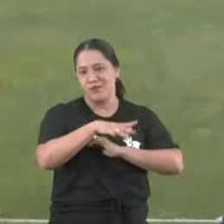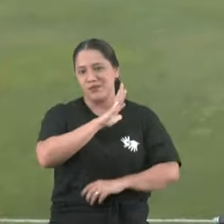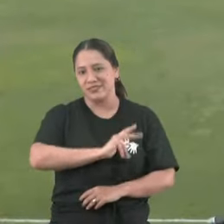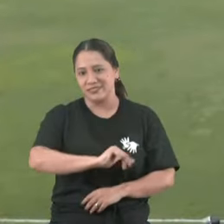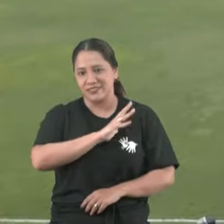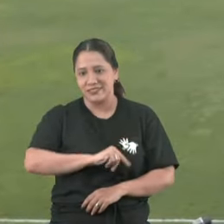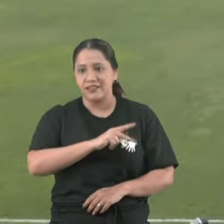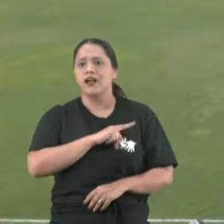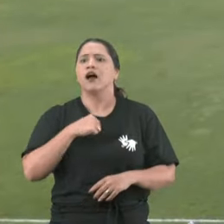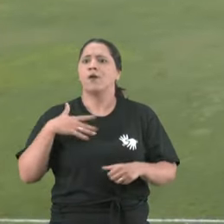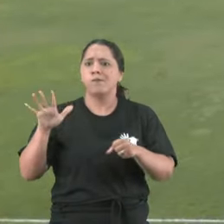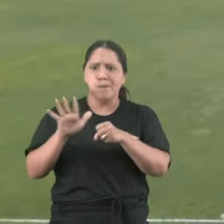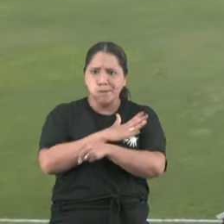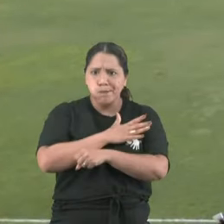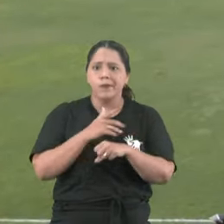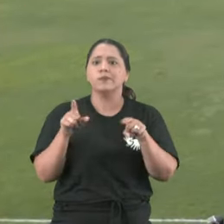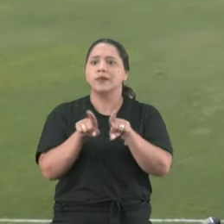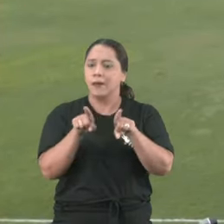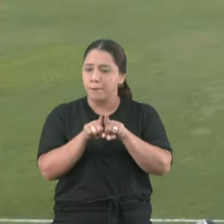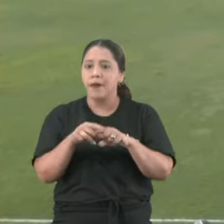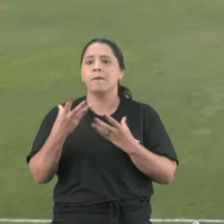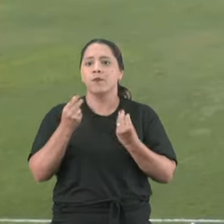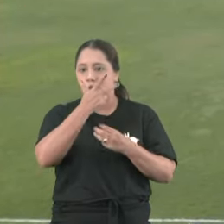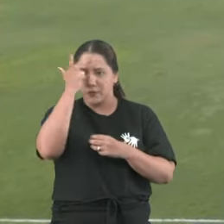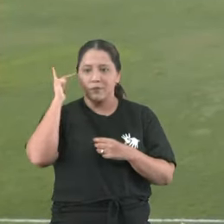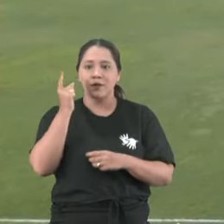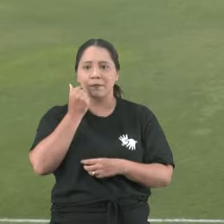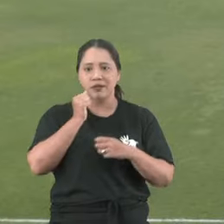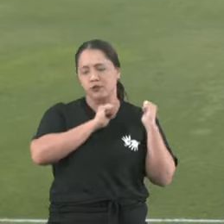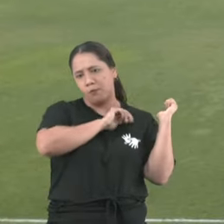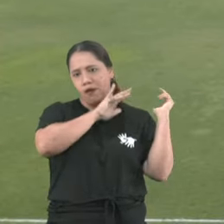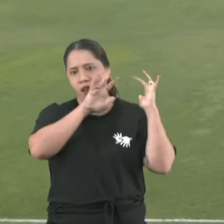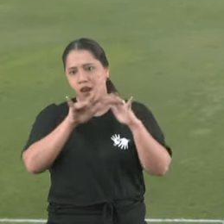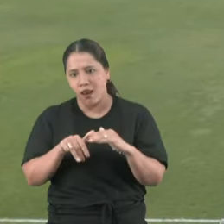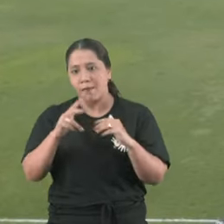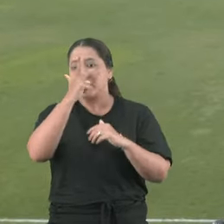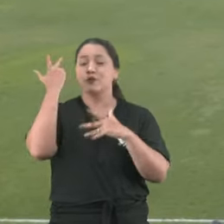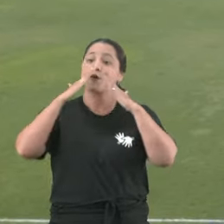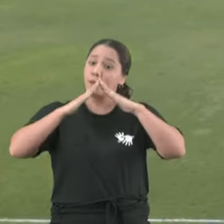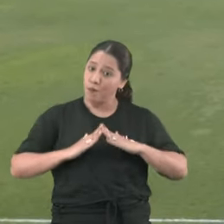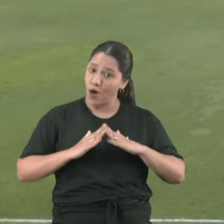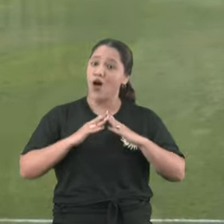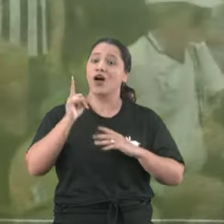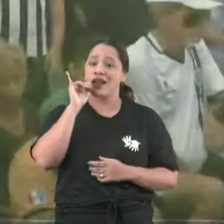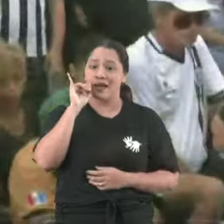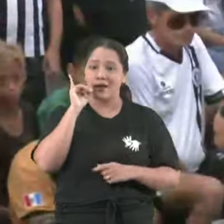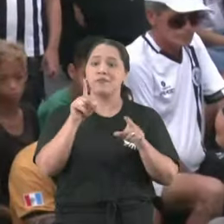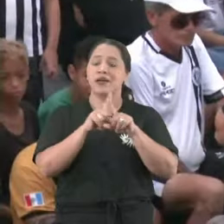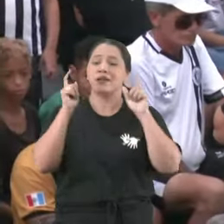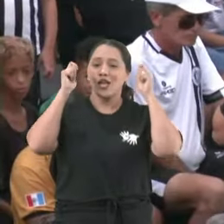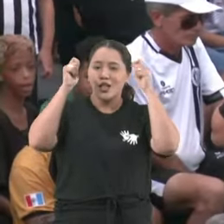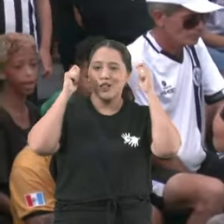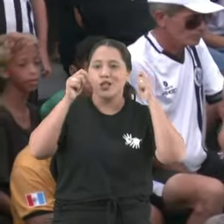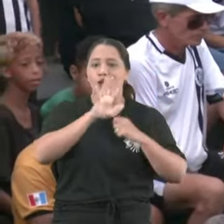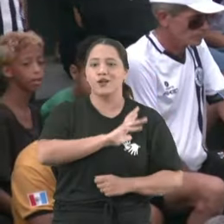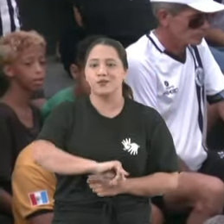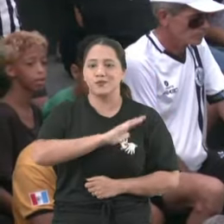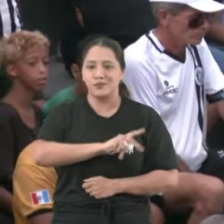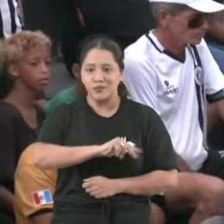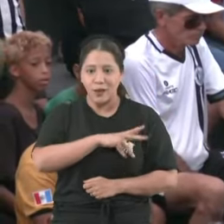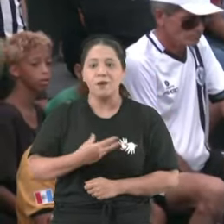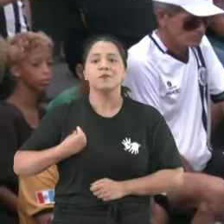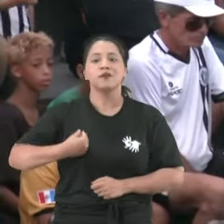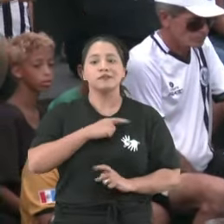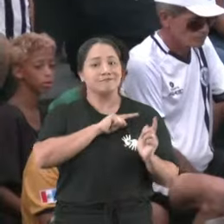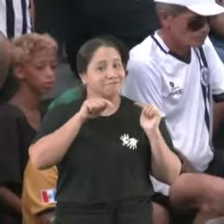muito preenchido, muita gente veio de Maceió para cá, muita gente que mora em Arapiraca e torce para o CRB também está aqui se fazendo